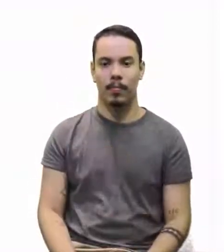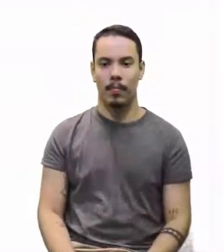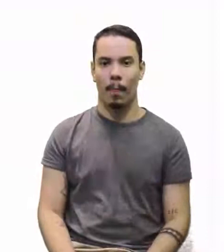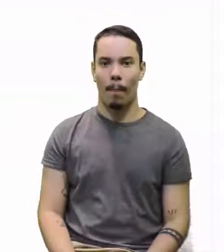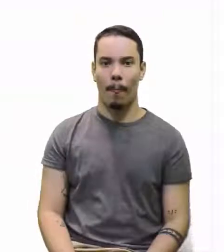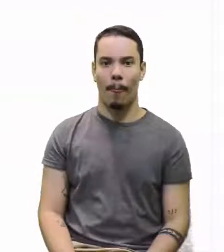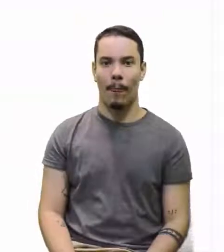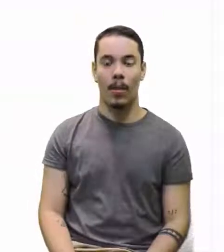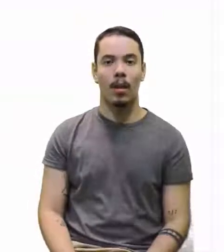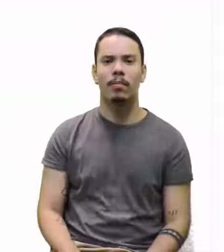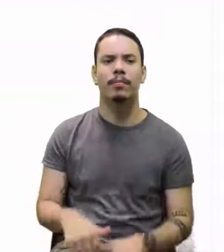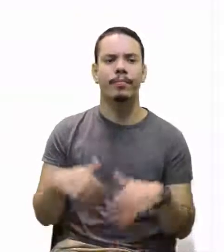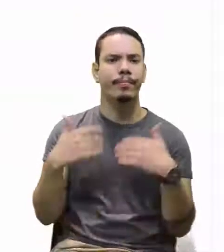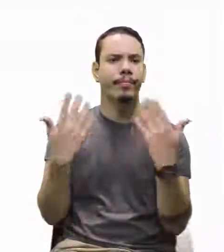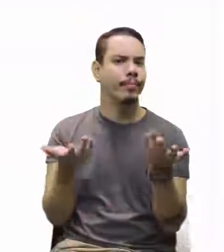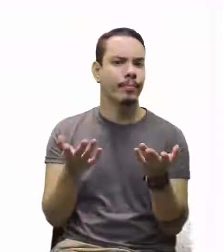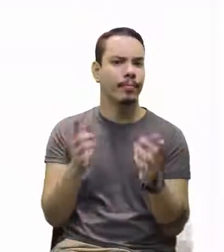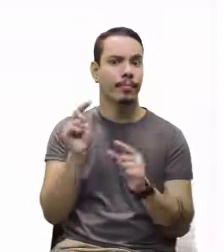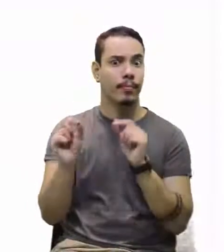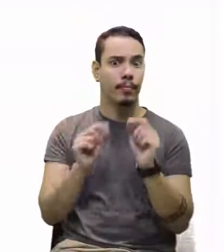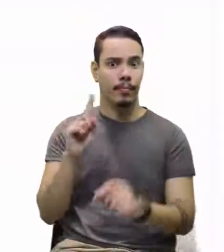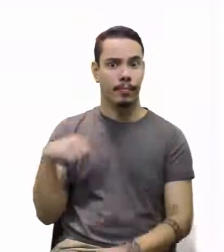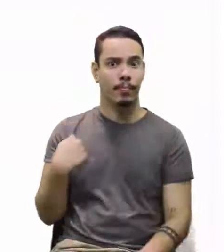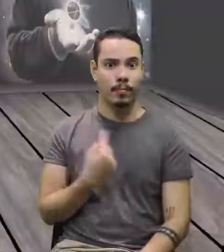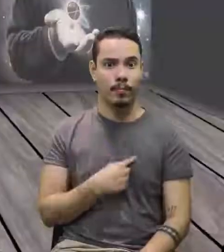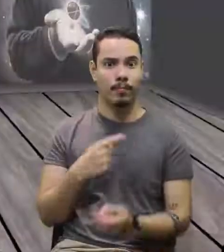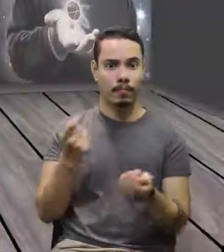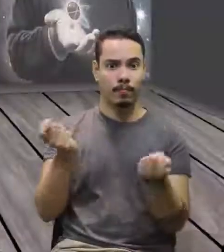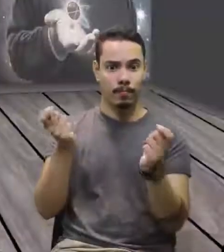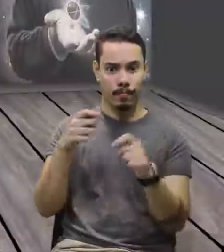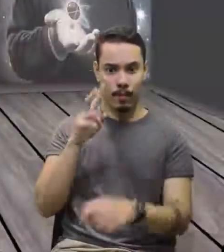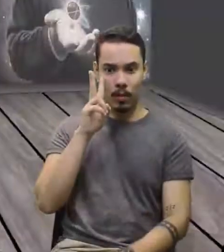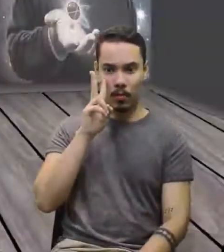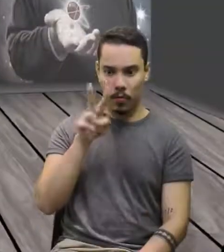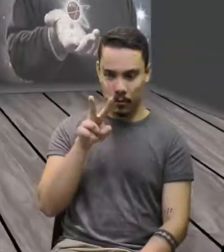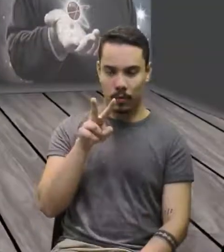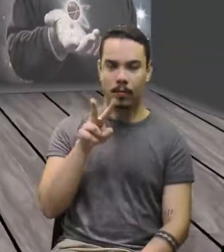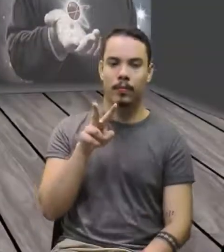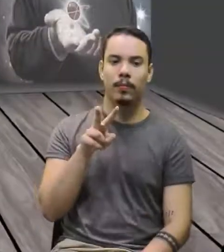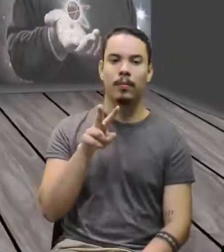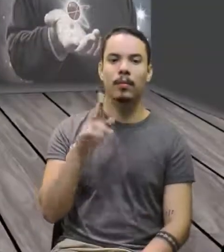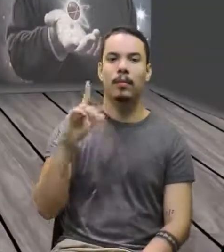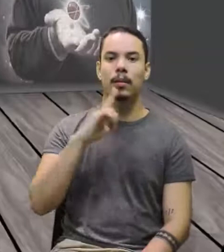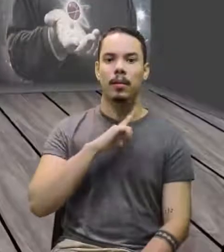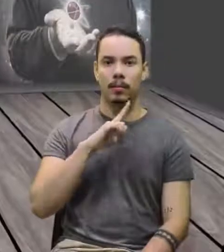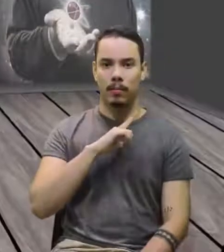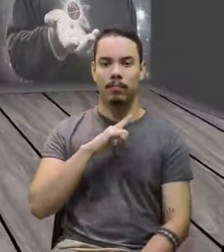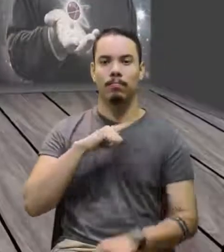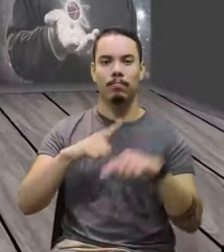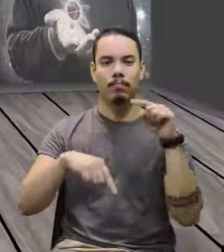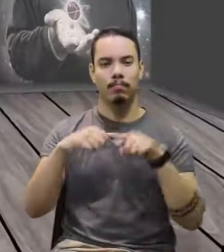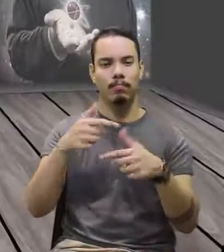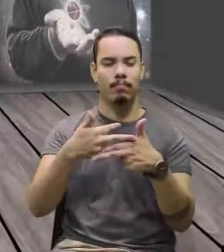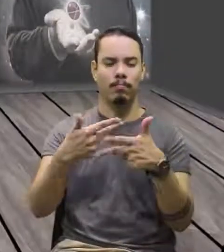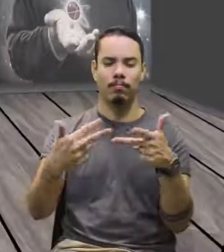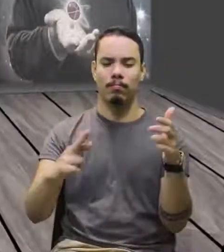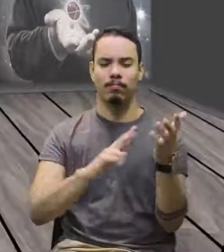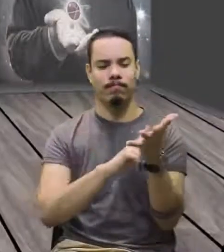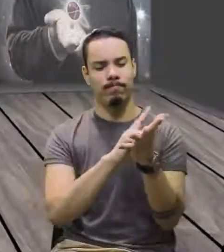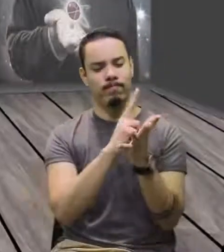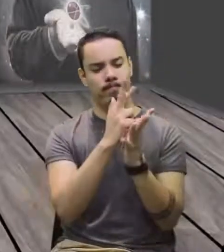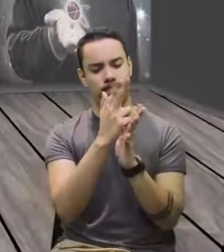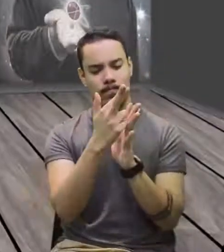Então, pessoal, o que, nós vemos aí é o seguinte. Olha bem, nós temos indutores para vários tipos de